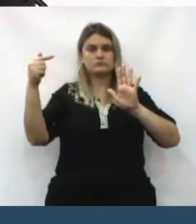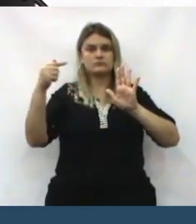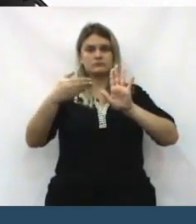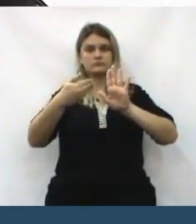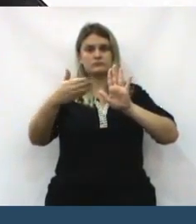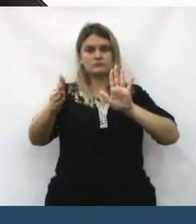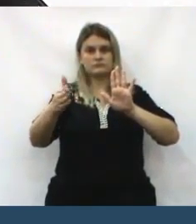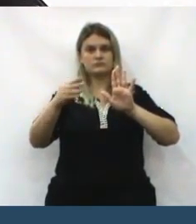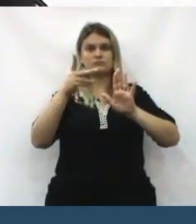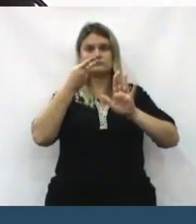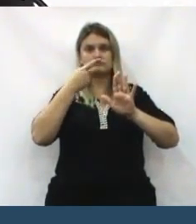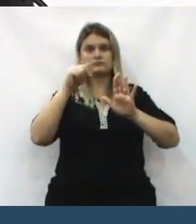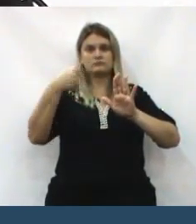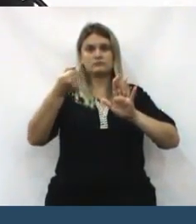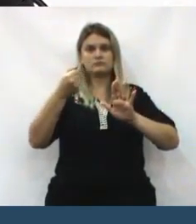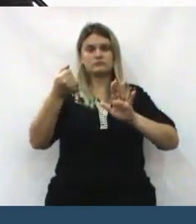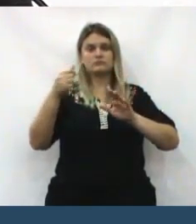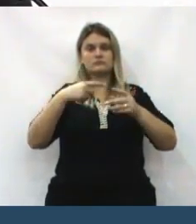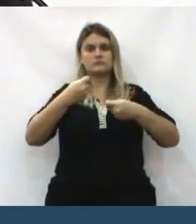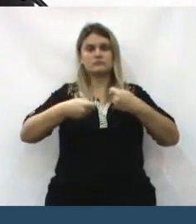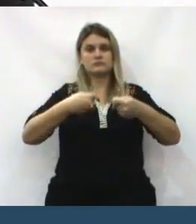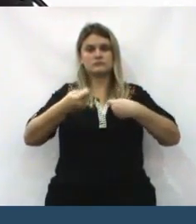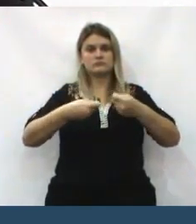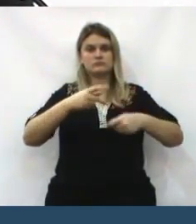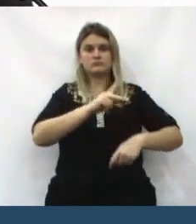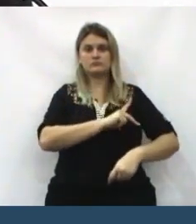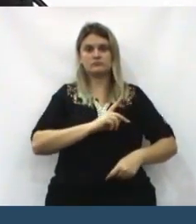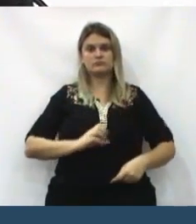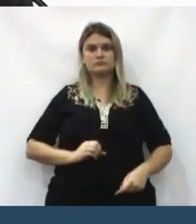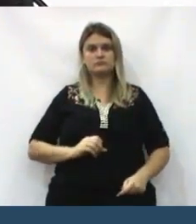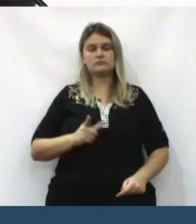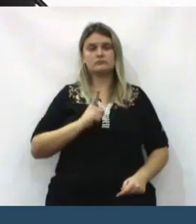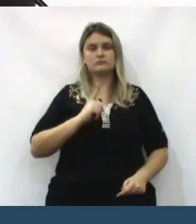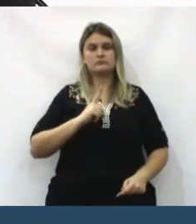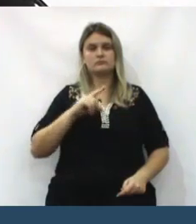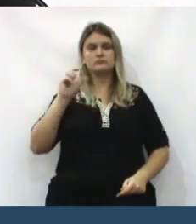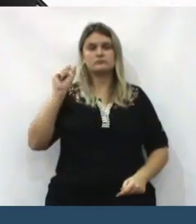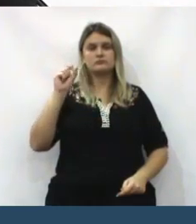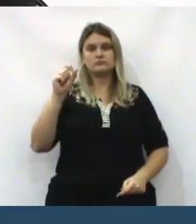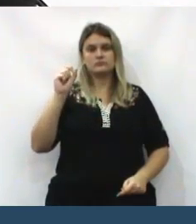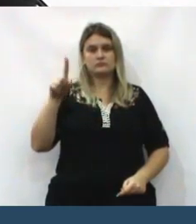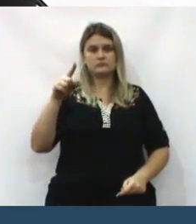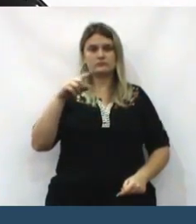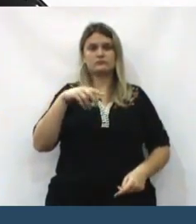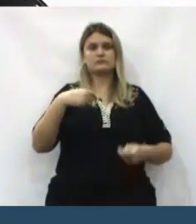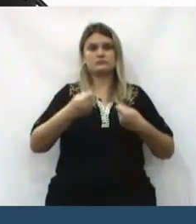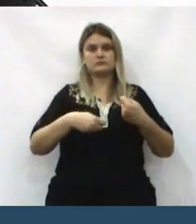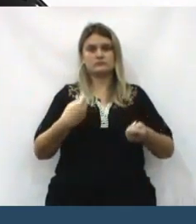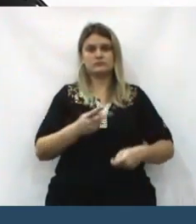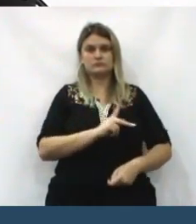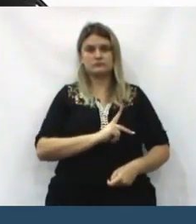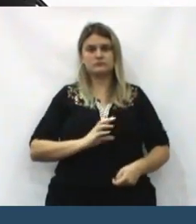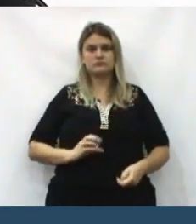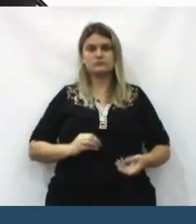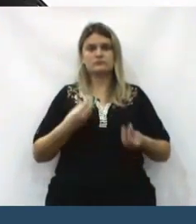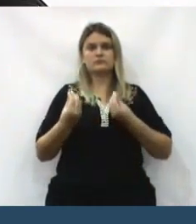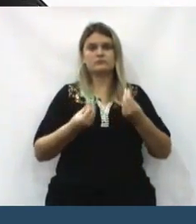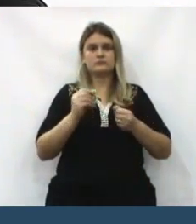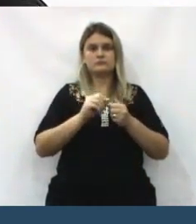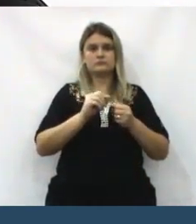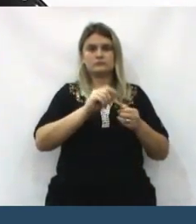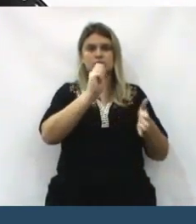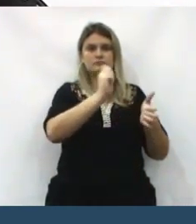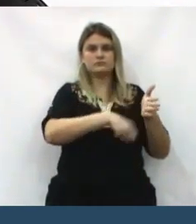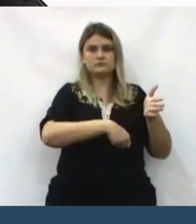diante, ele trata sobre a administração pública. Ali temos os princípios da administração pública, a forma